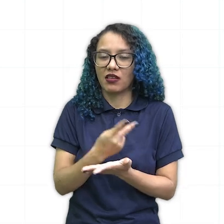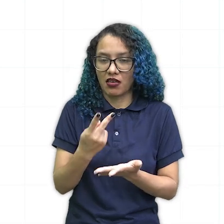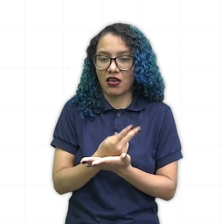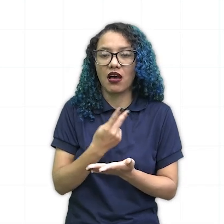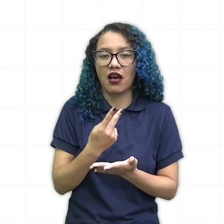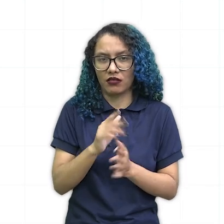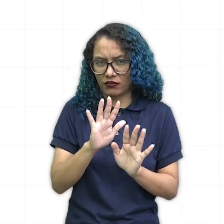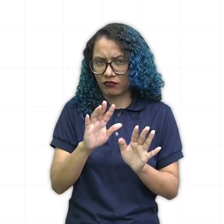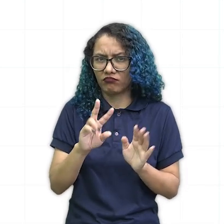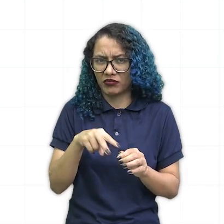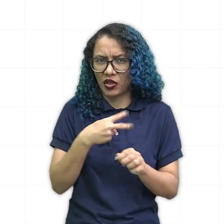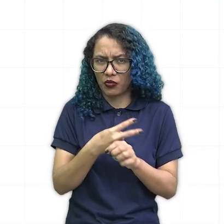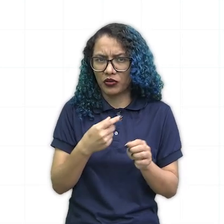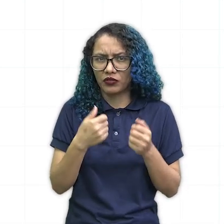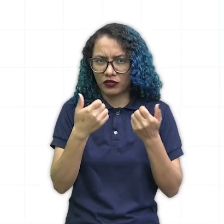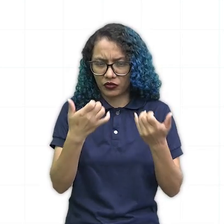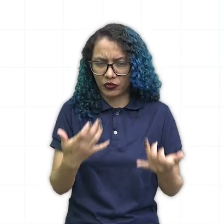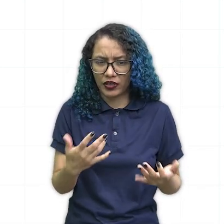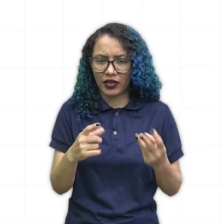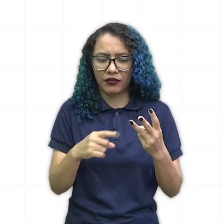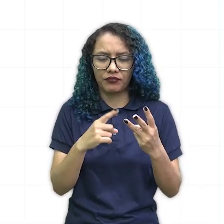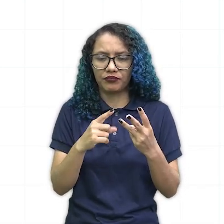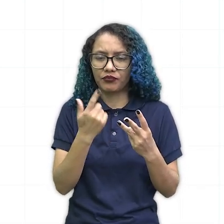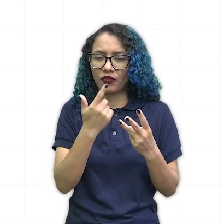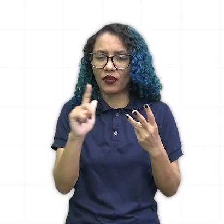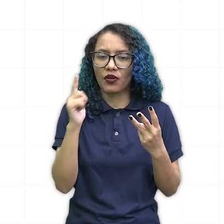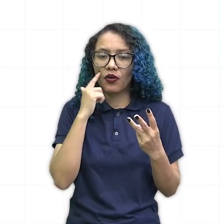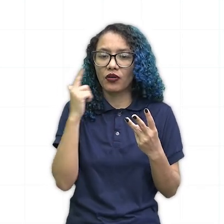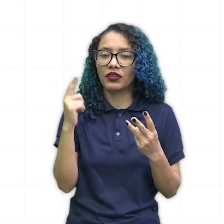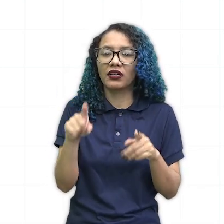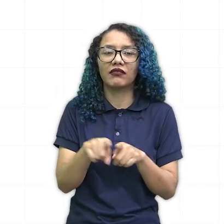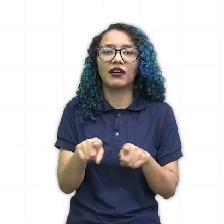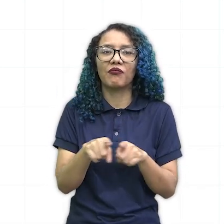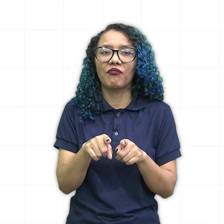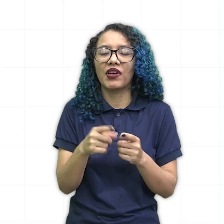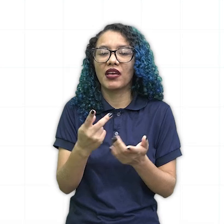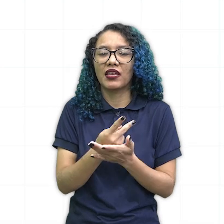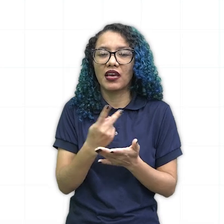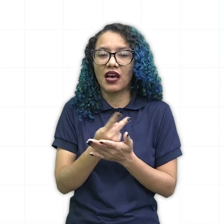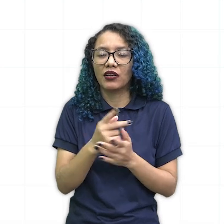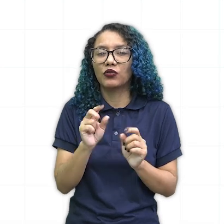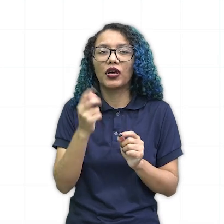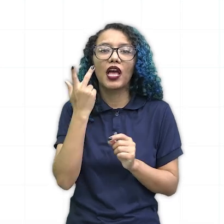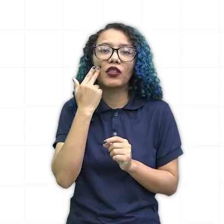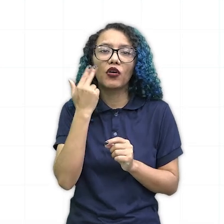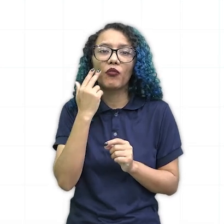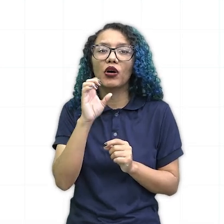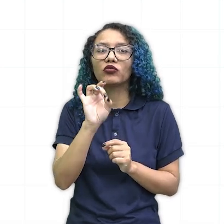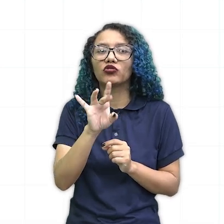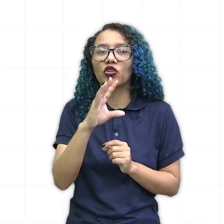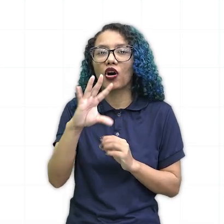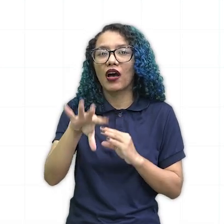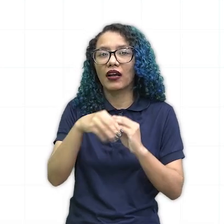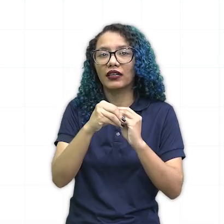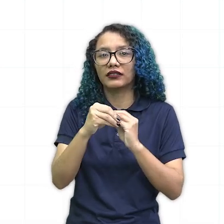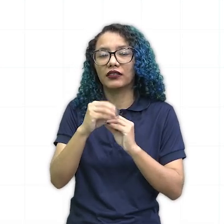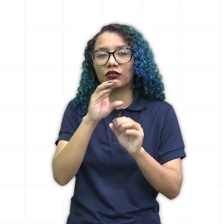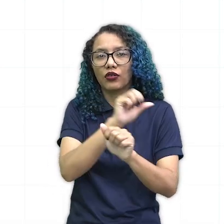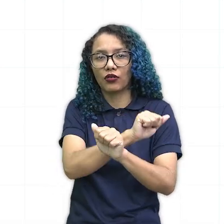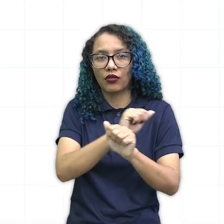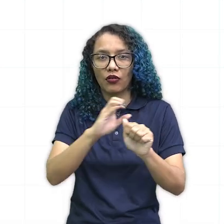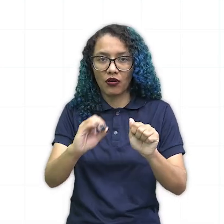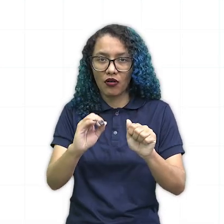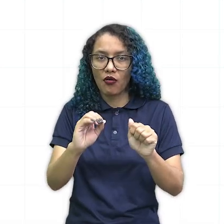comentar. Letter D também não dá, porque fica normal, né? Só fez colocar o adjetivo big, sem